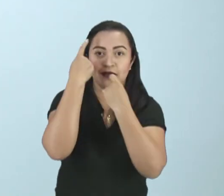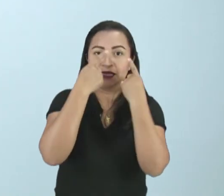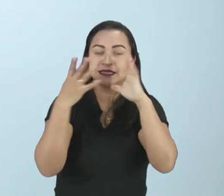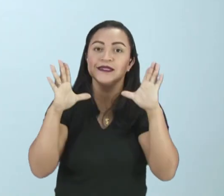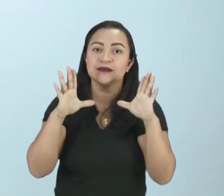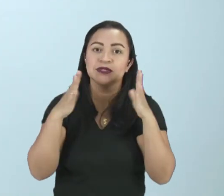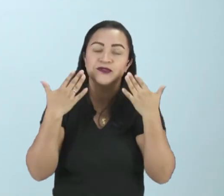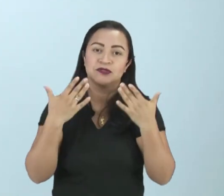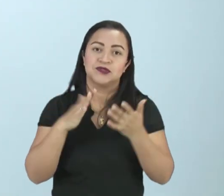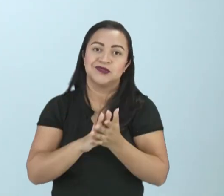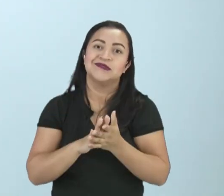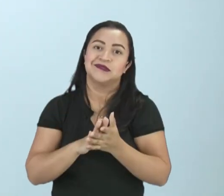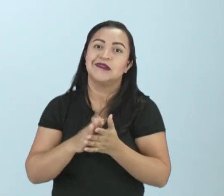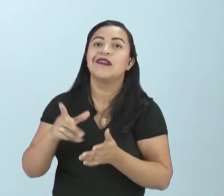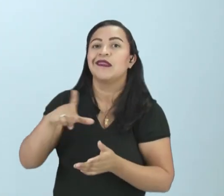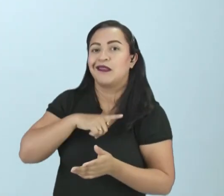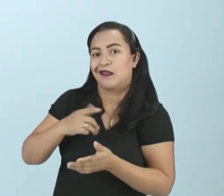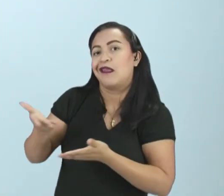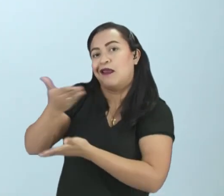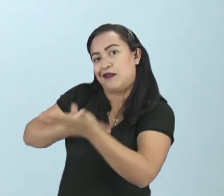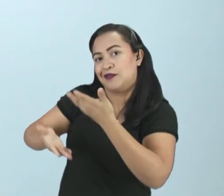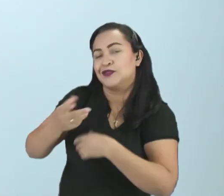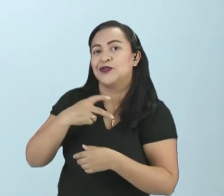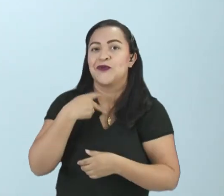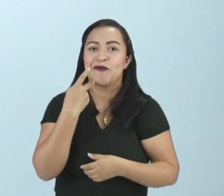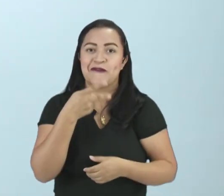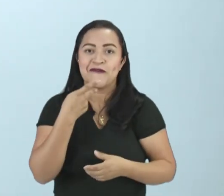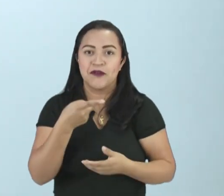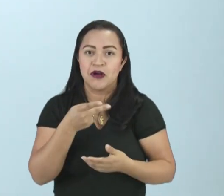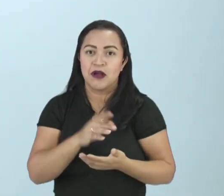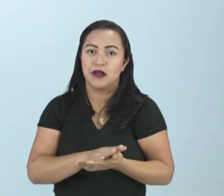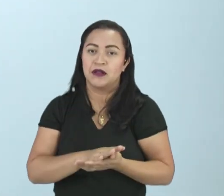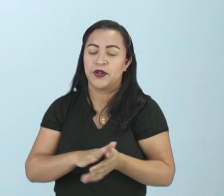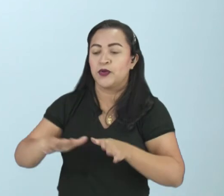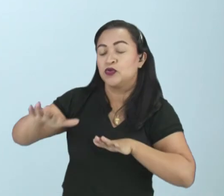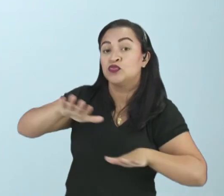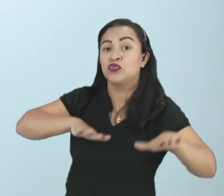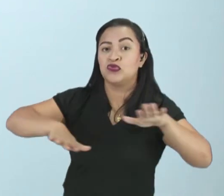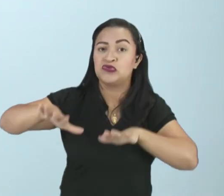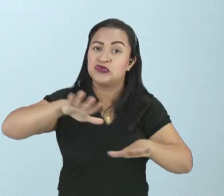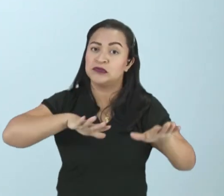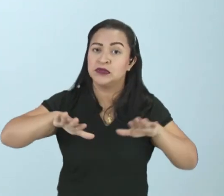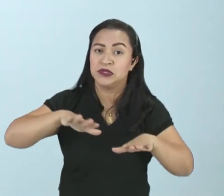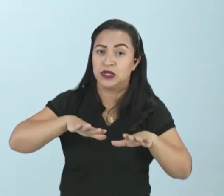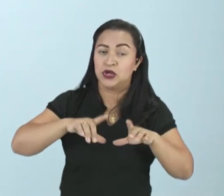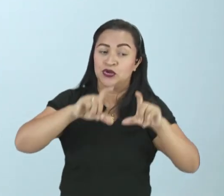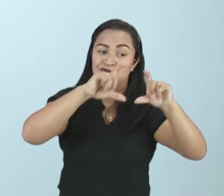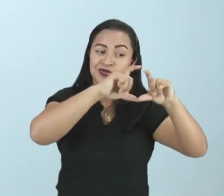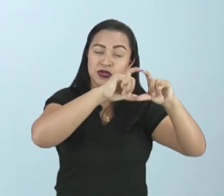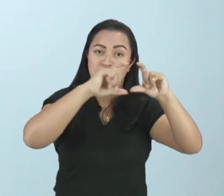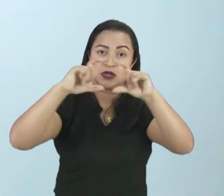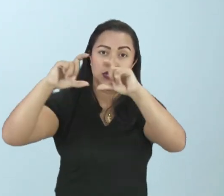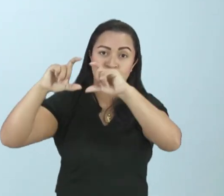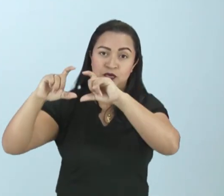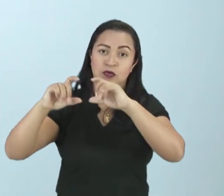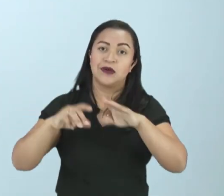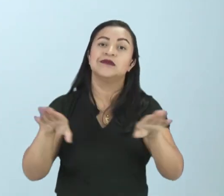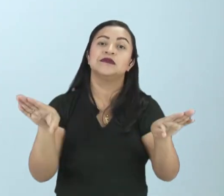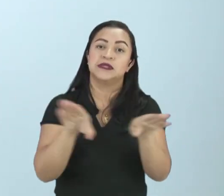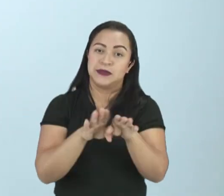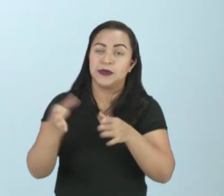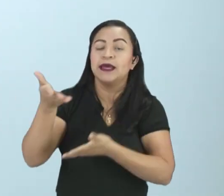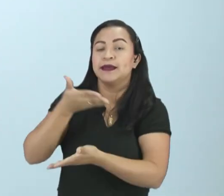tem relação com aquela fala, tá certo? Os movimentos que eles fazem dentro daqueles quadros também têm